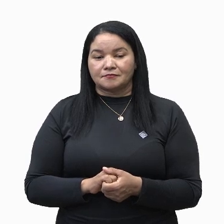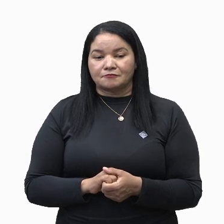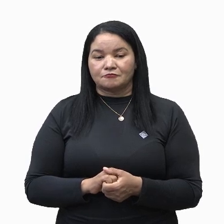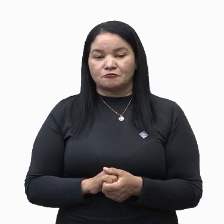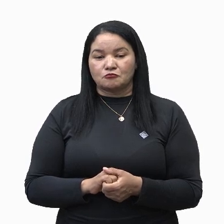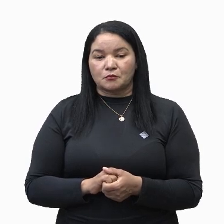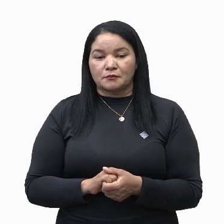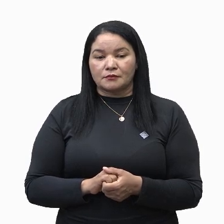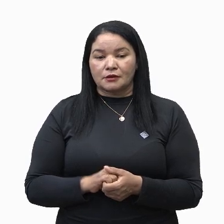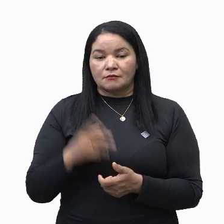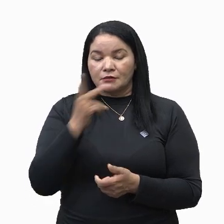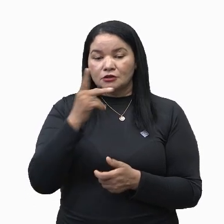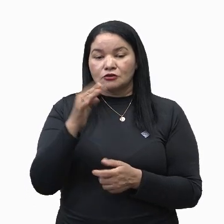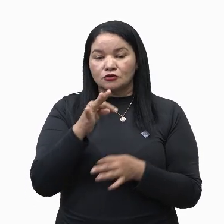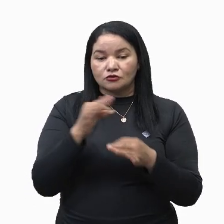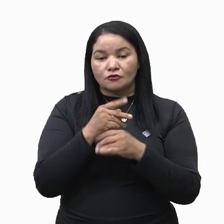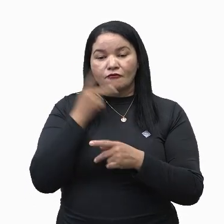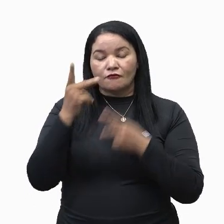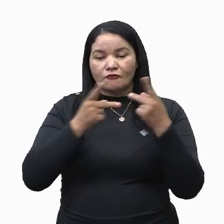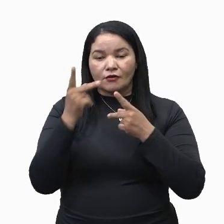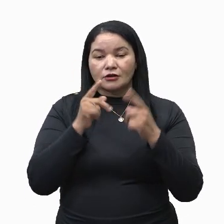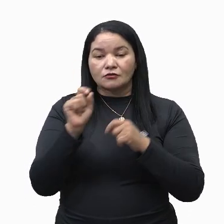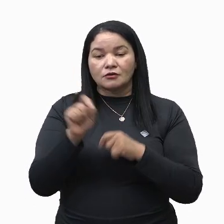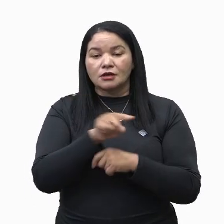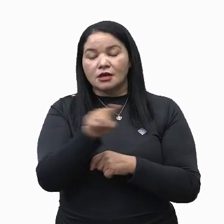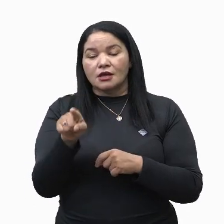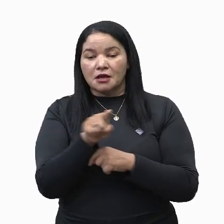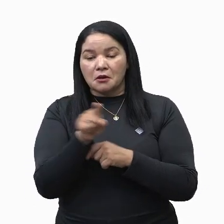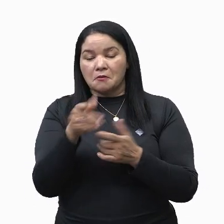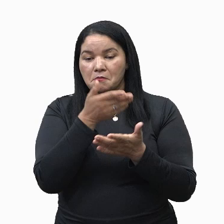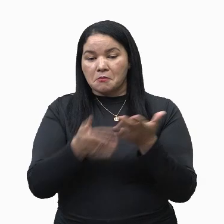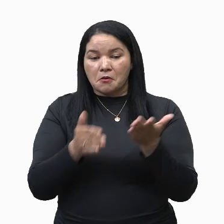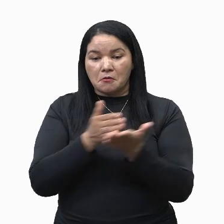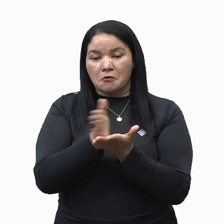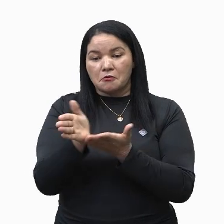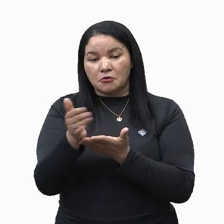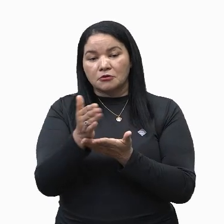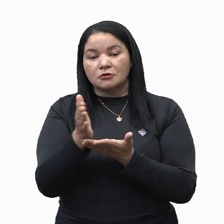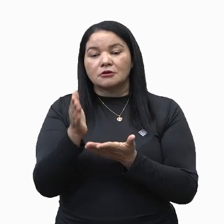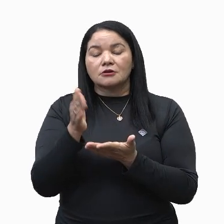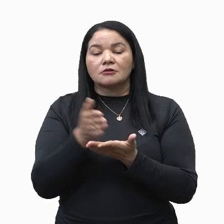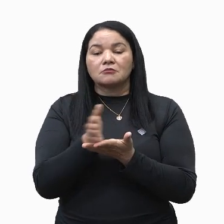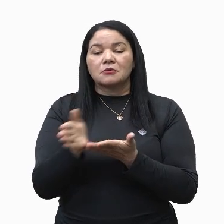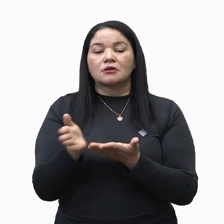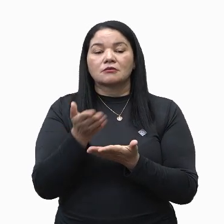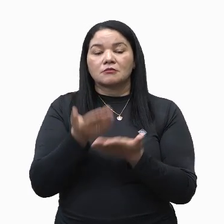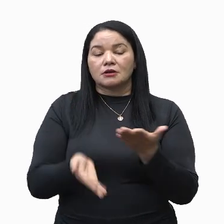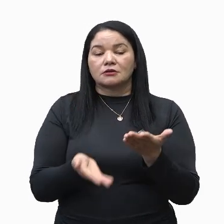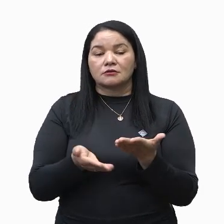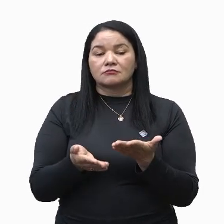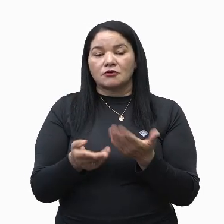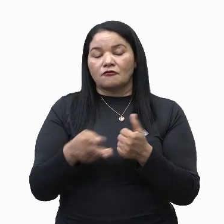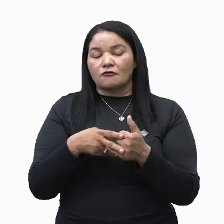todos diziam quando ele se perdeu, nesse segundo verso aí. Quantos verbos nós temos, quantas orações?